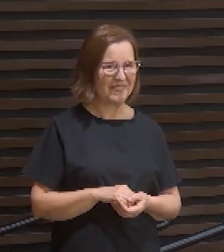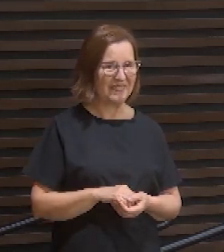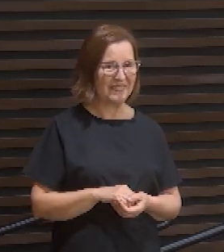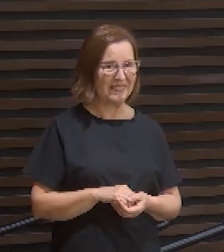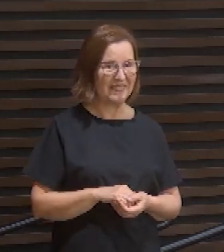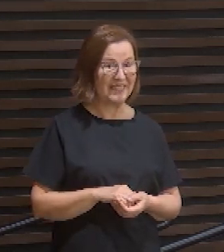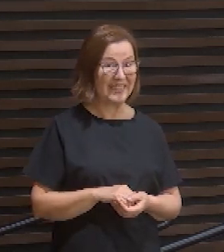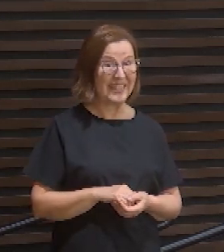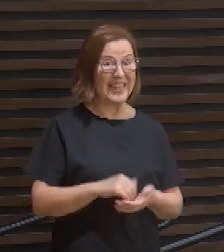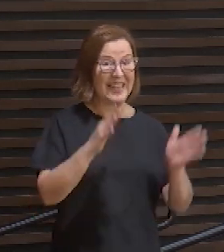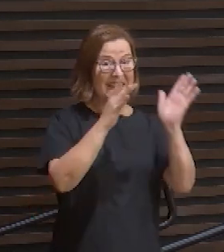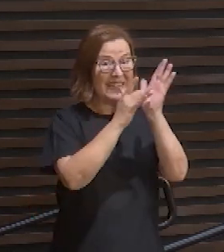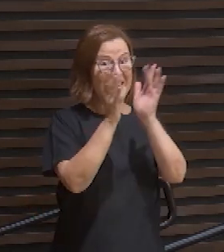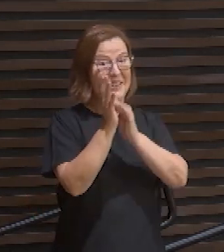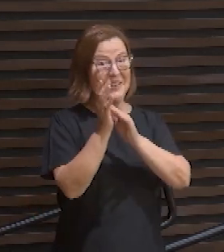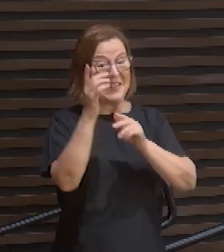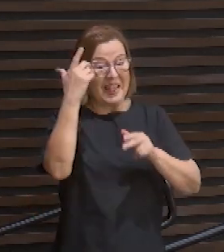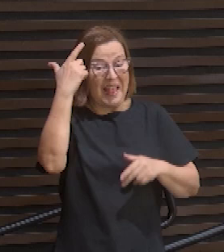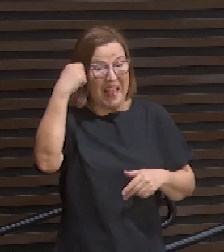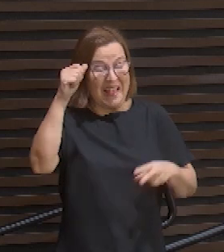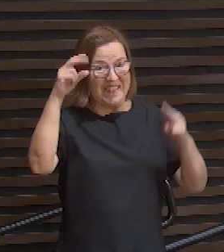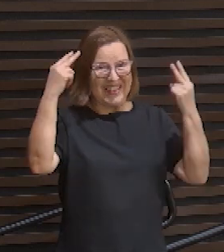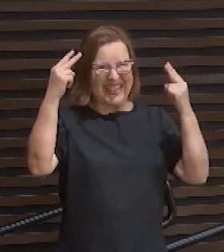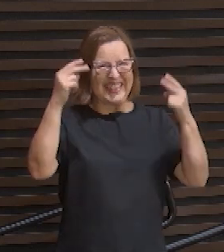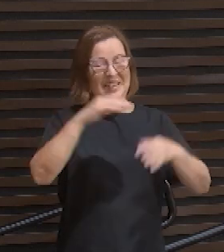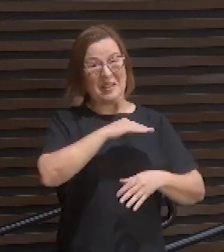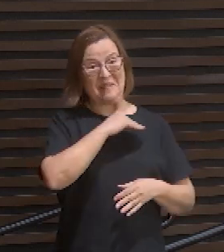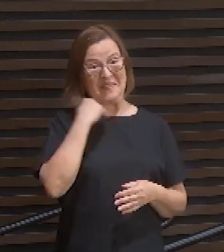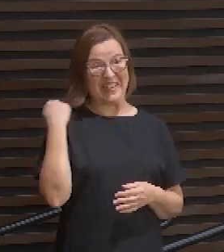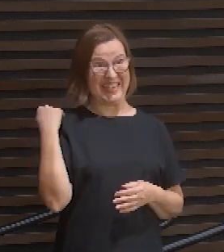Ele venceu a morte, irmãos.